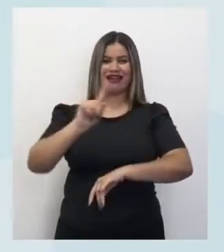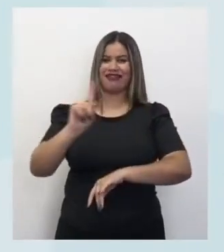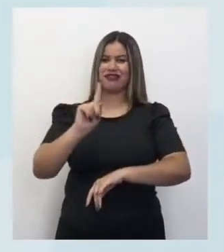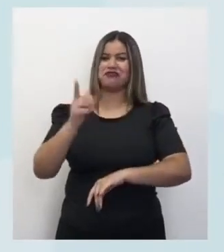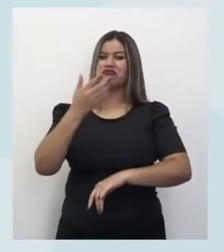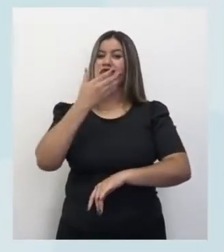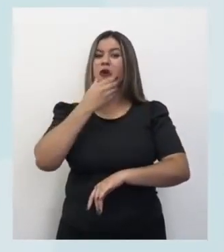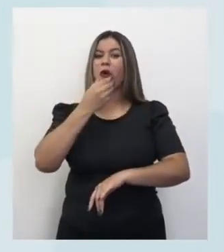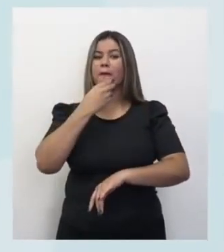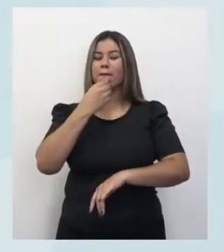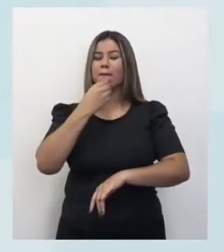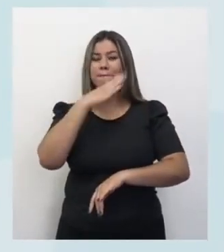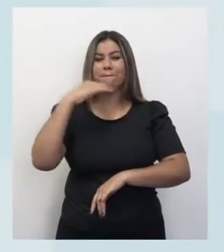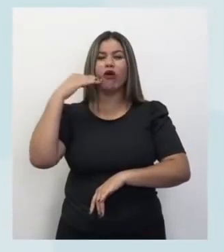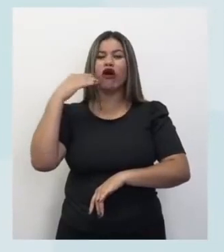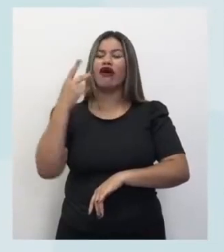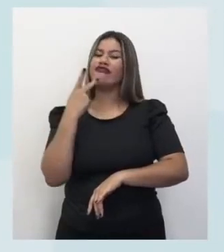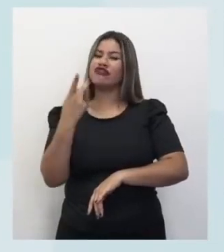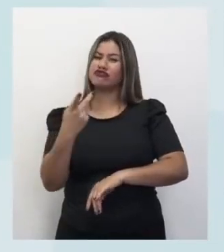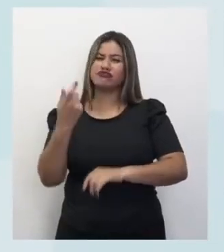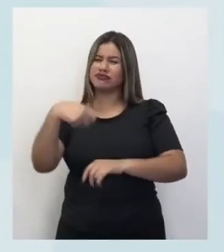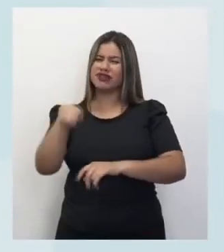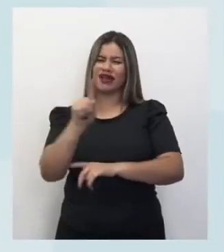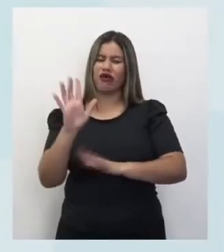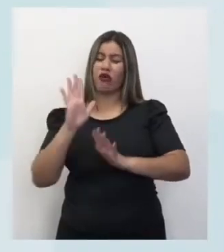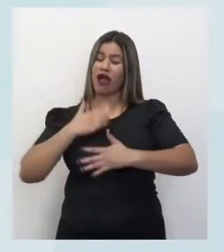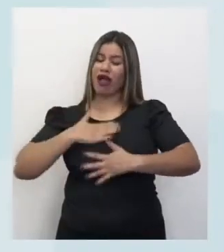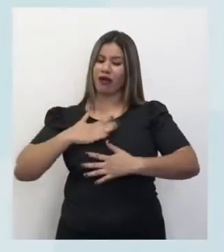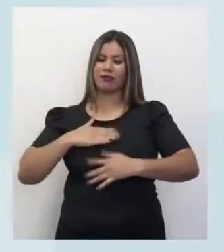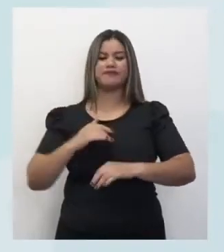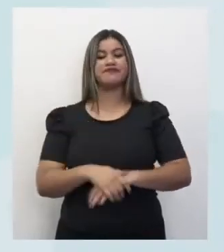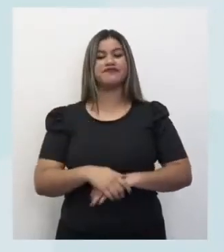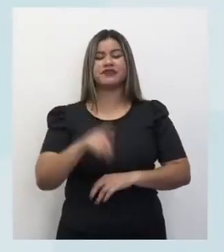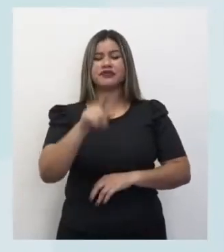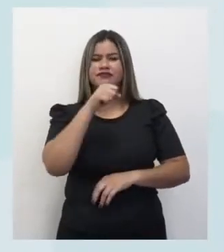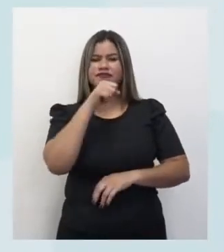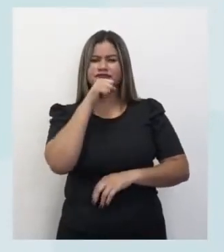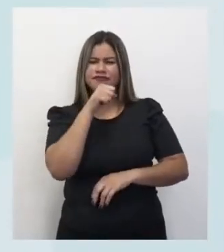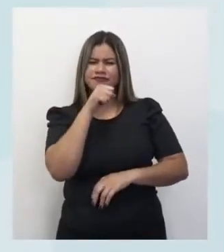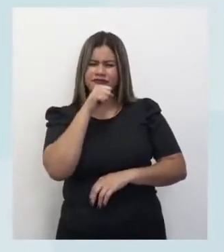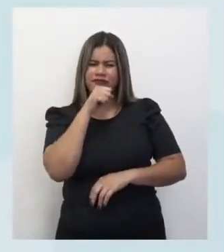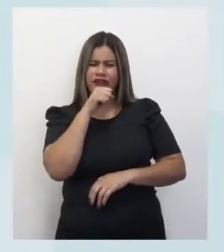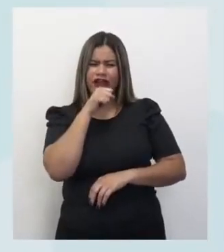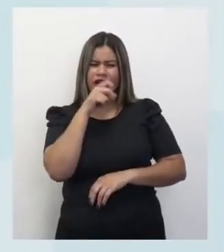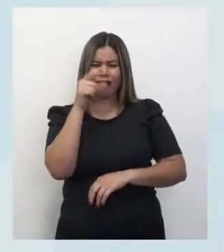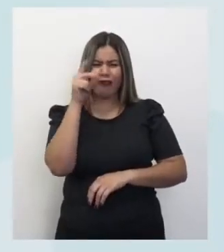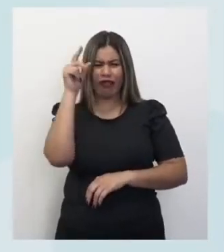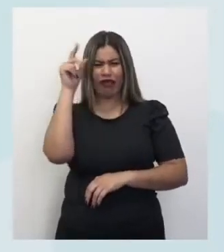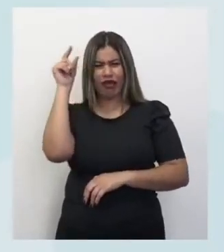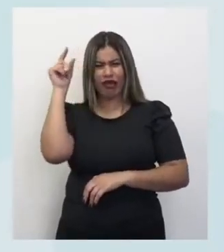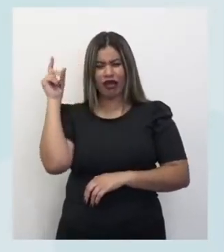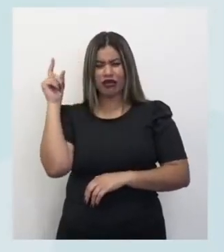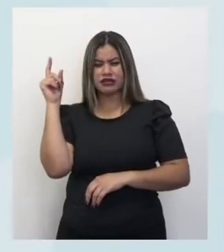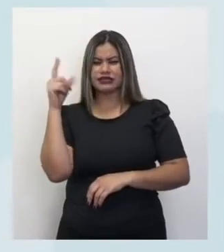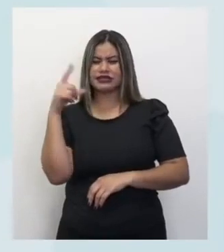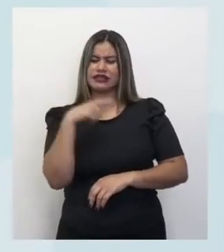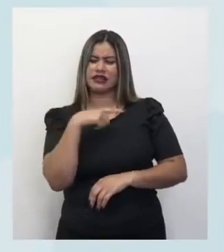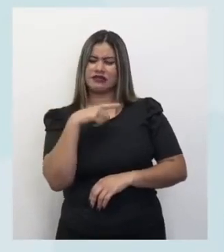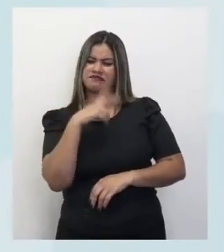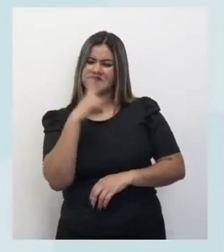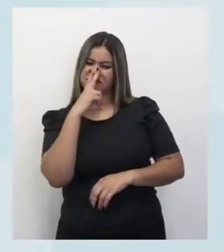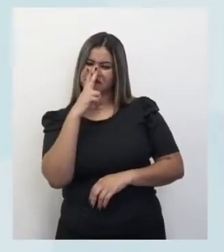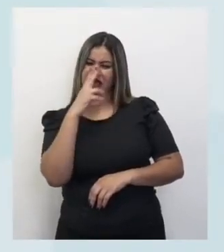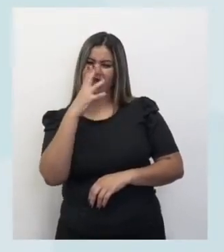aí, ela fica meio amarelada, né? Aí a gente tem o que seriam aí, vou falar crianças,